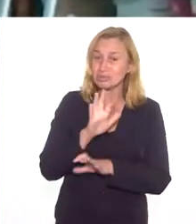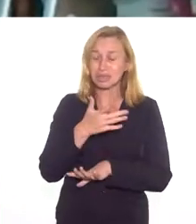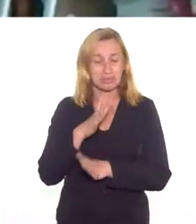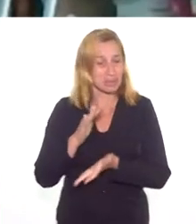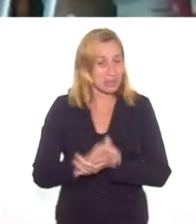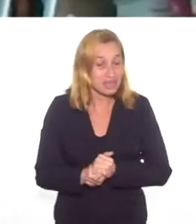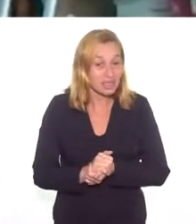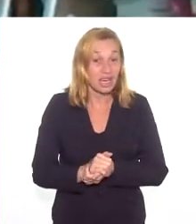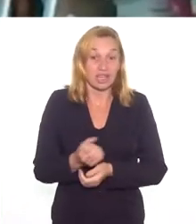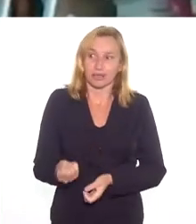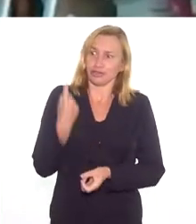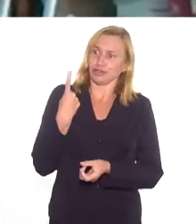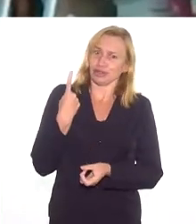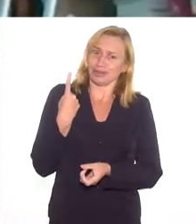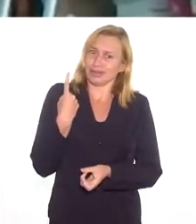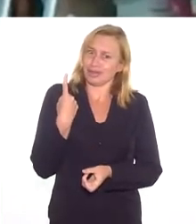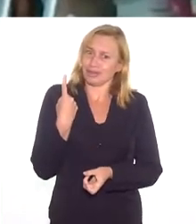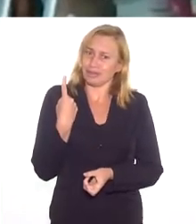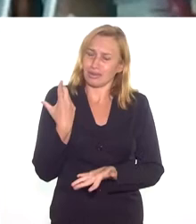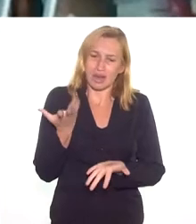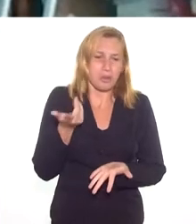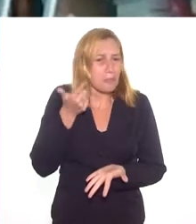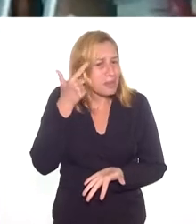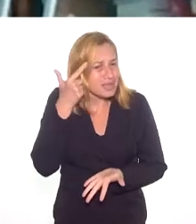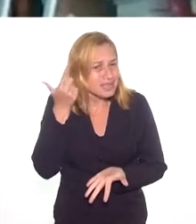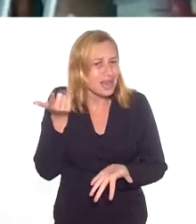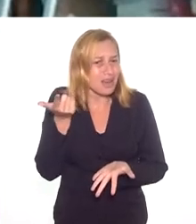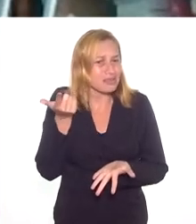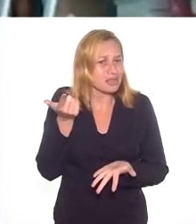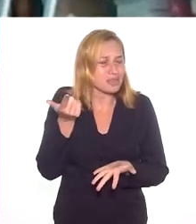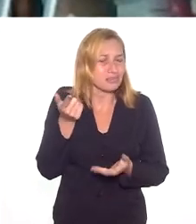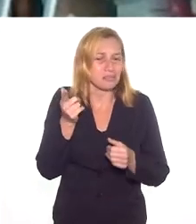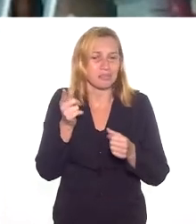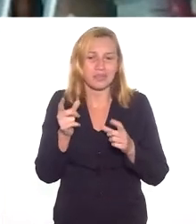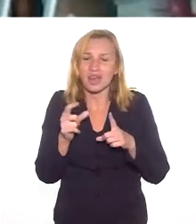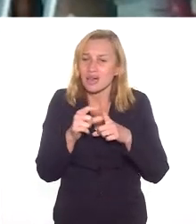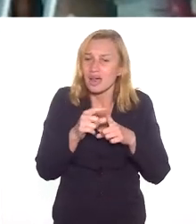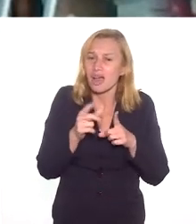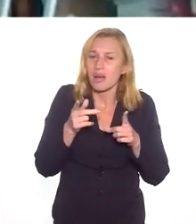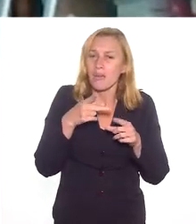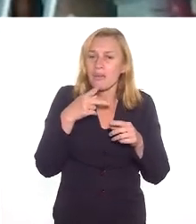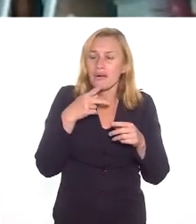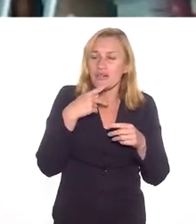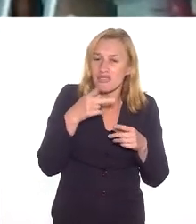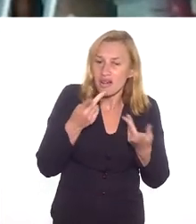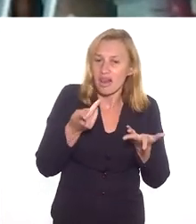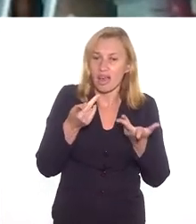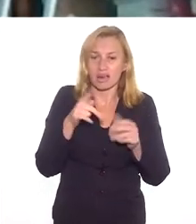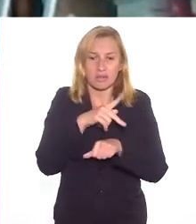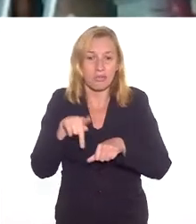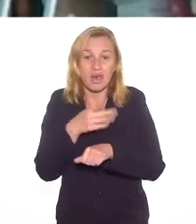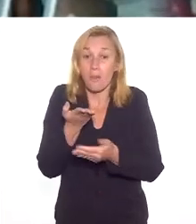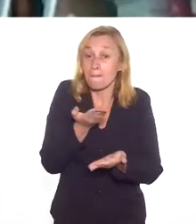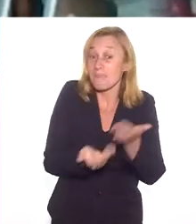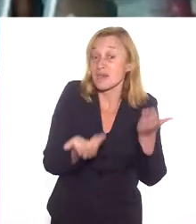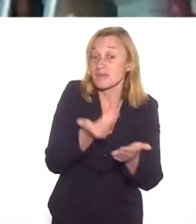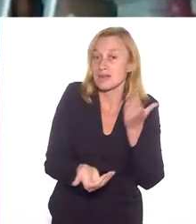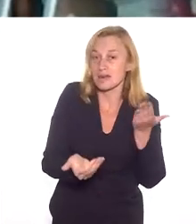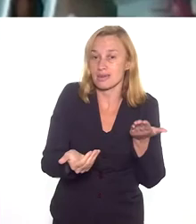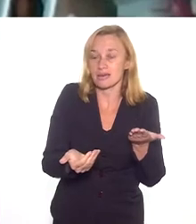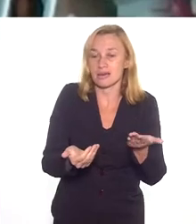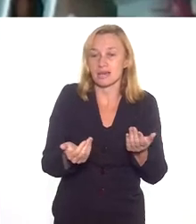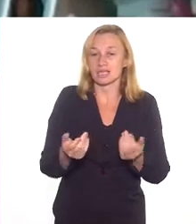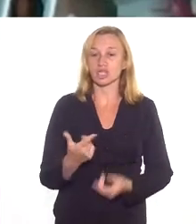7 anos no máximo. Então eu achava estranho que o pessoal não falava swahili aqui em Ruanda. E aos poucos